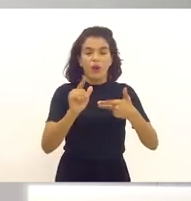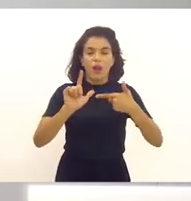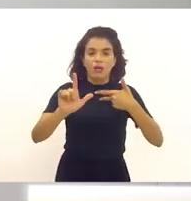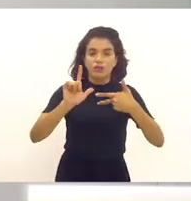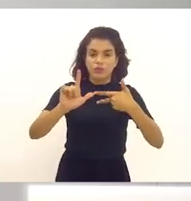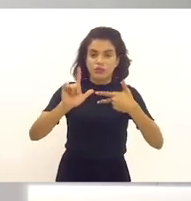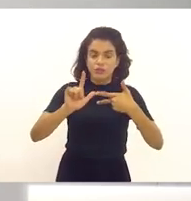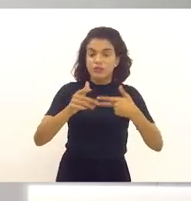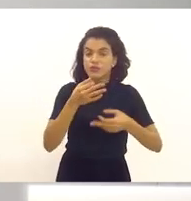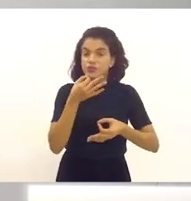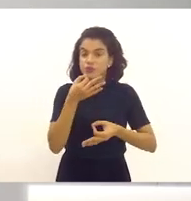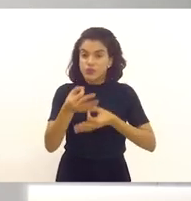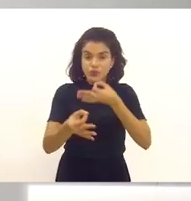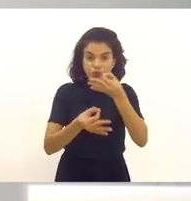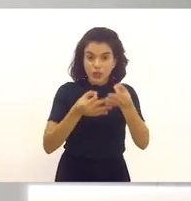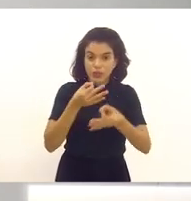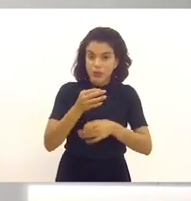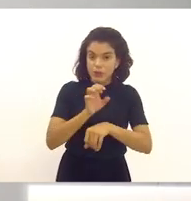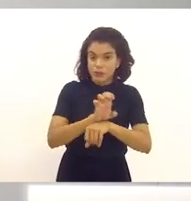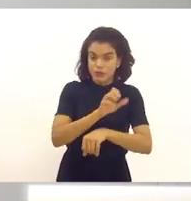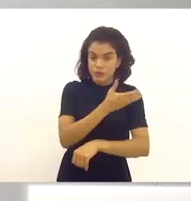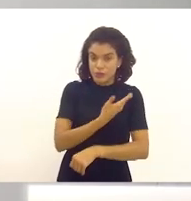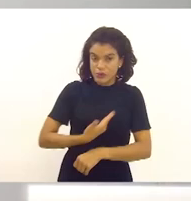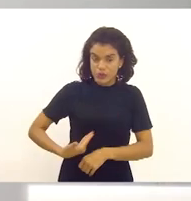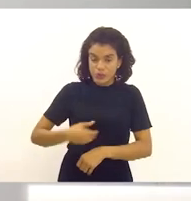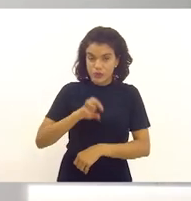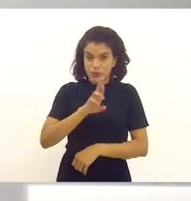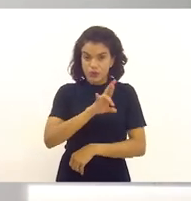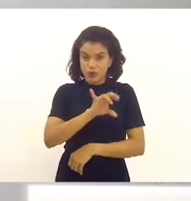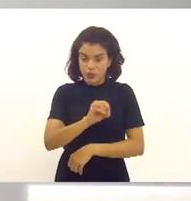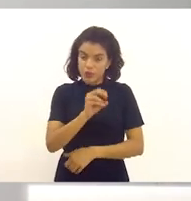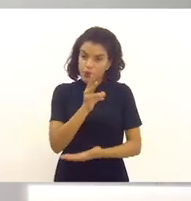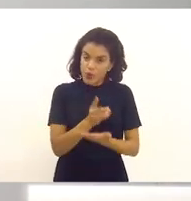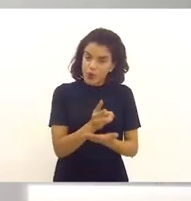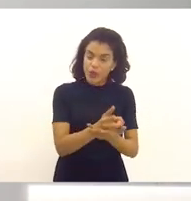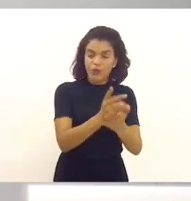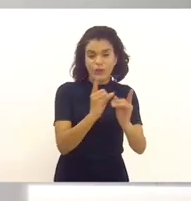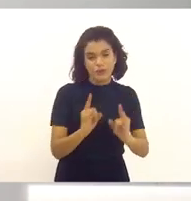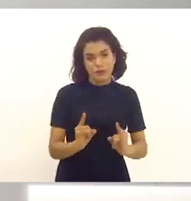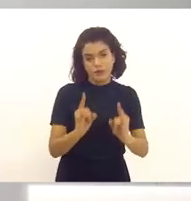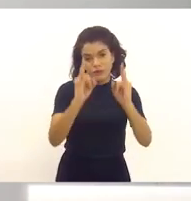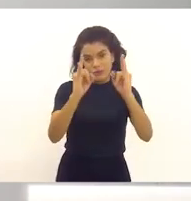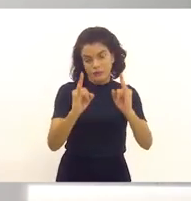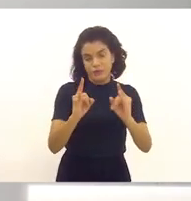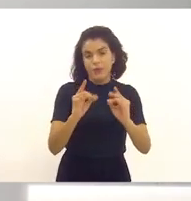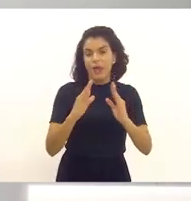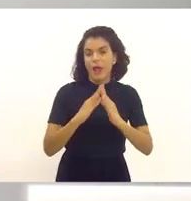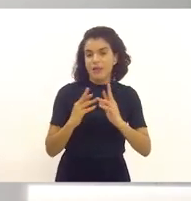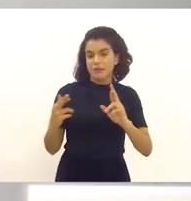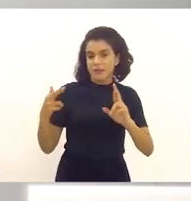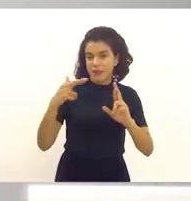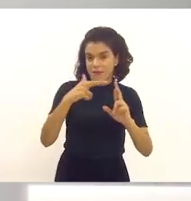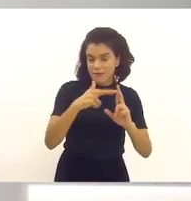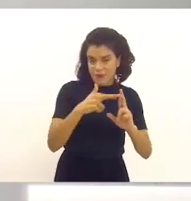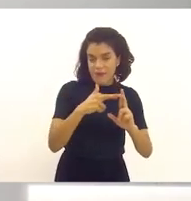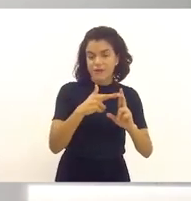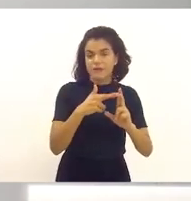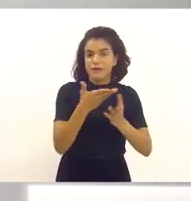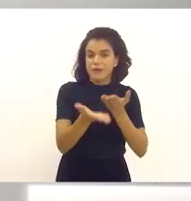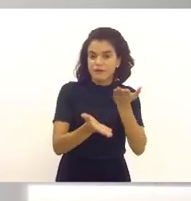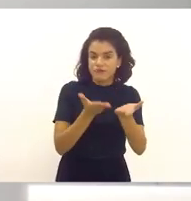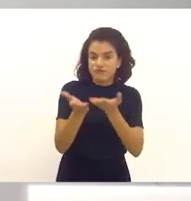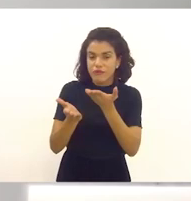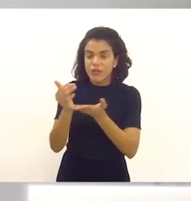sugerindo ao estado do Rio de Janeiro que mantivesse o prédio né da casa Almerinda Gama como é de